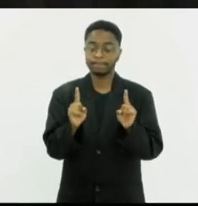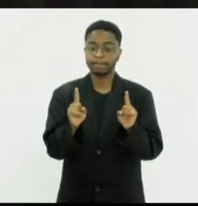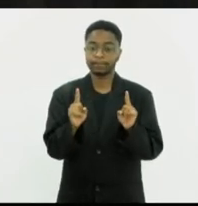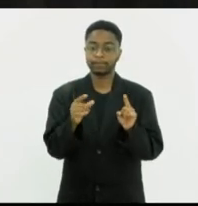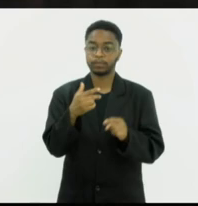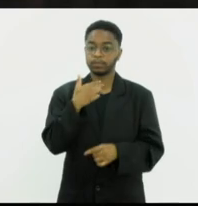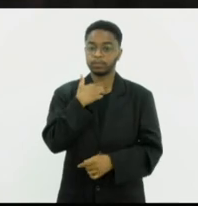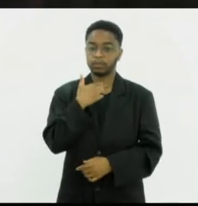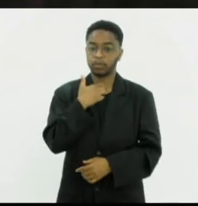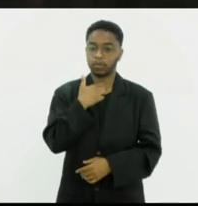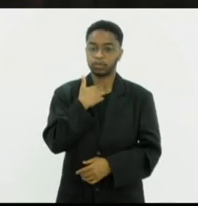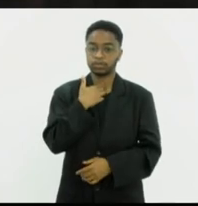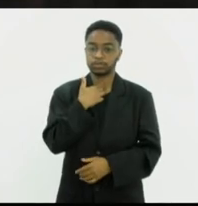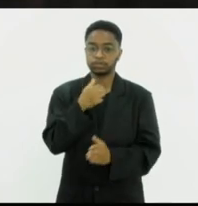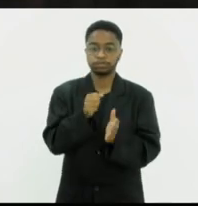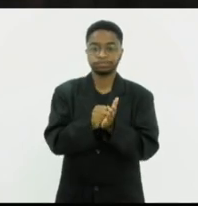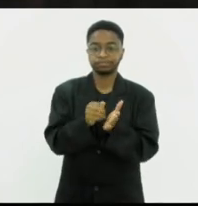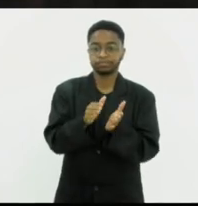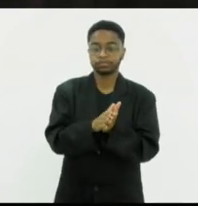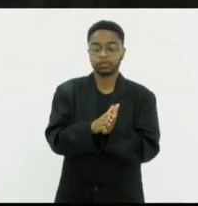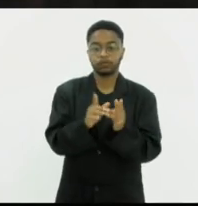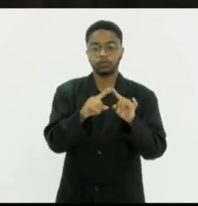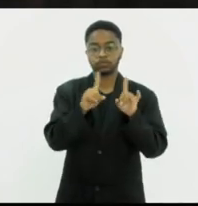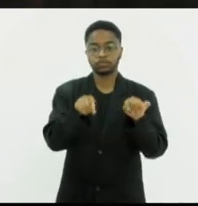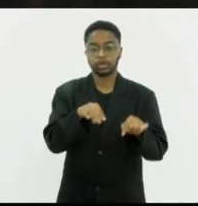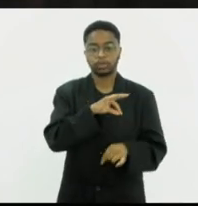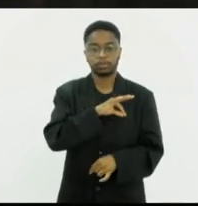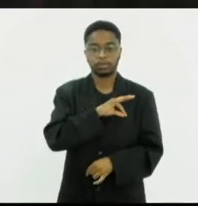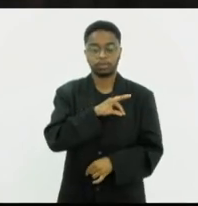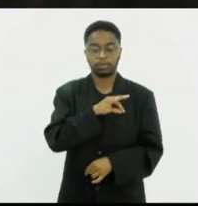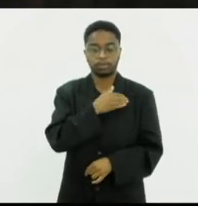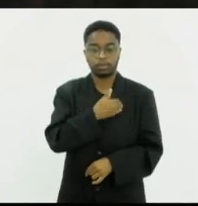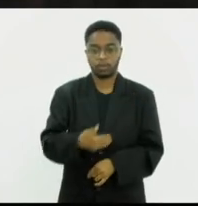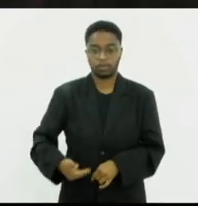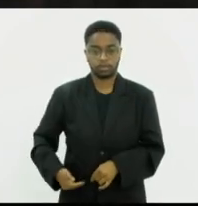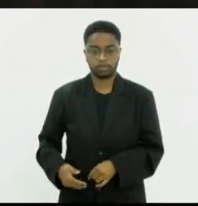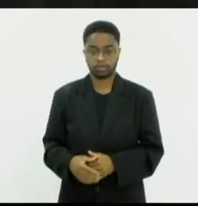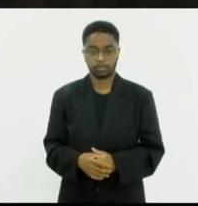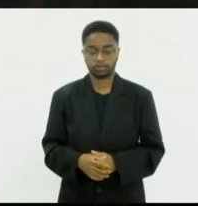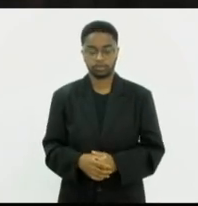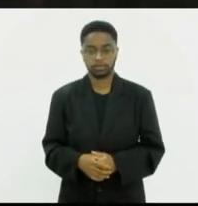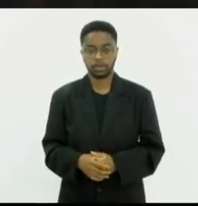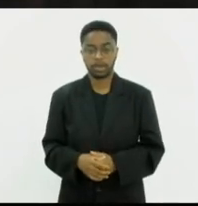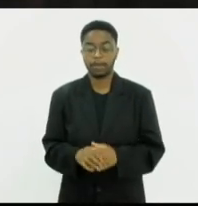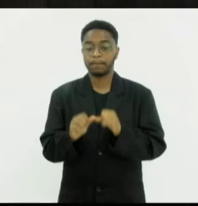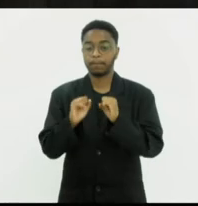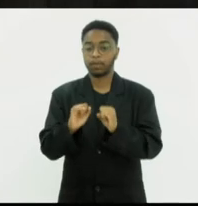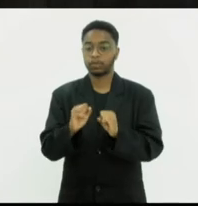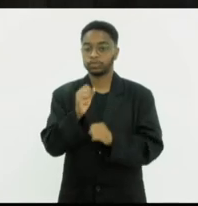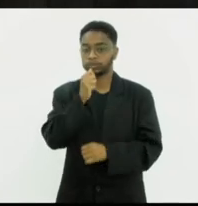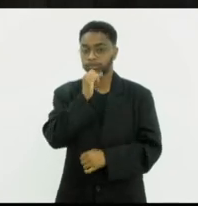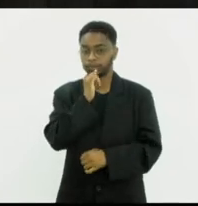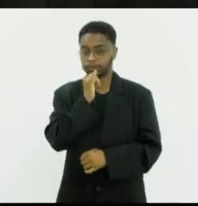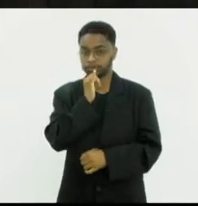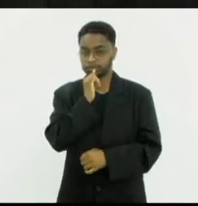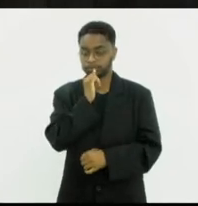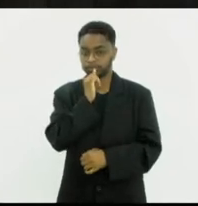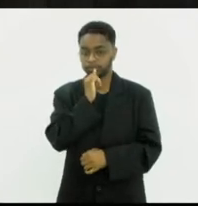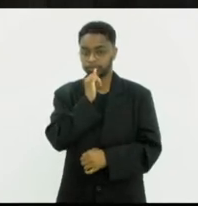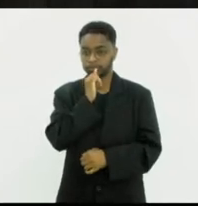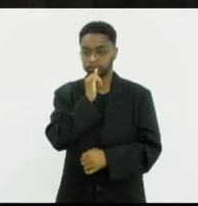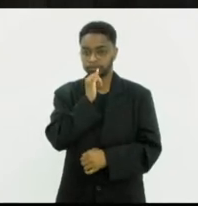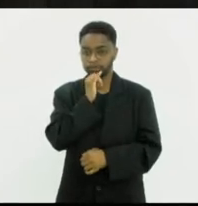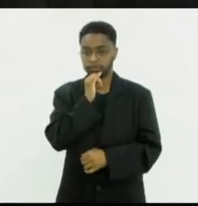ser punir o funcionalismo público. A contrapartida pode ser, por exemplo,